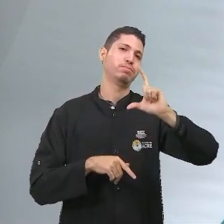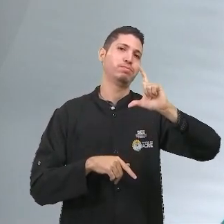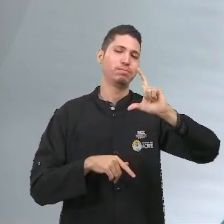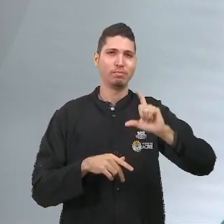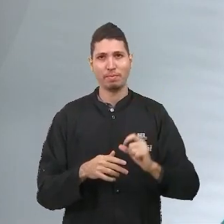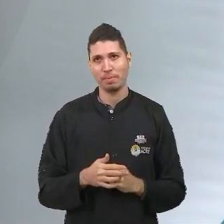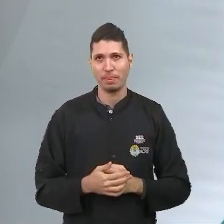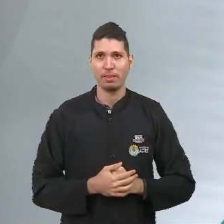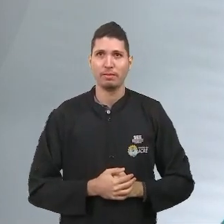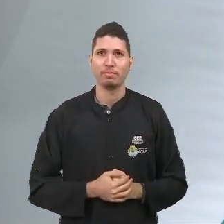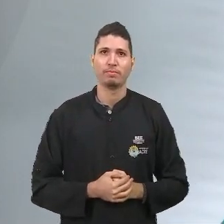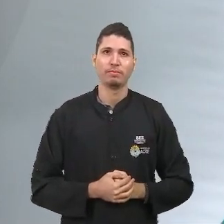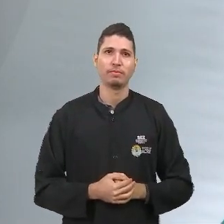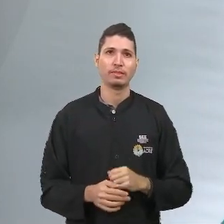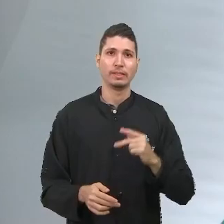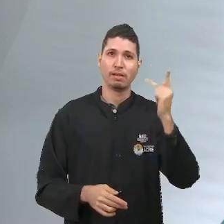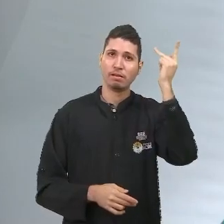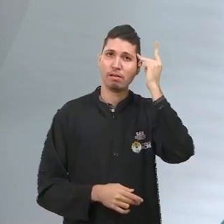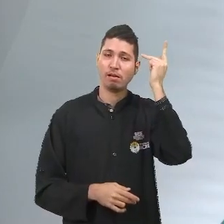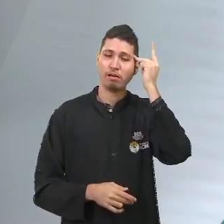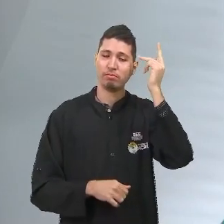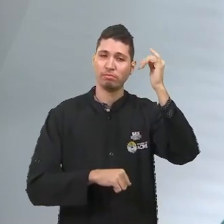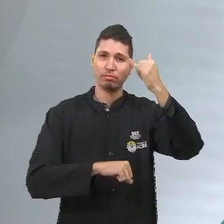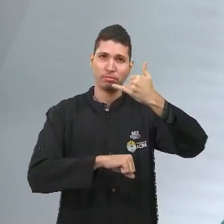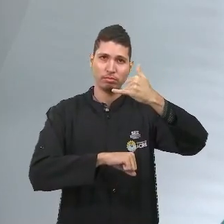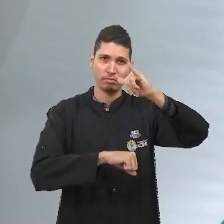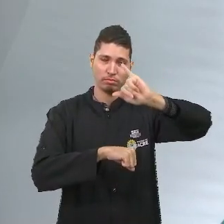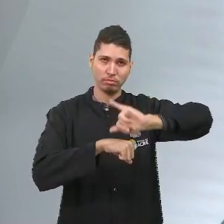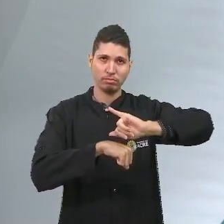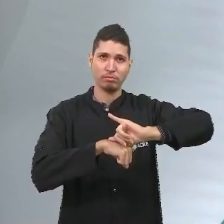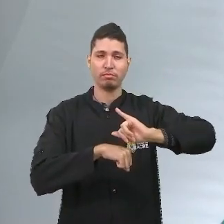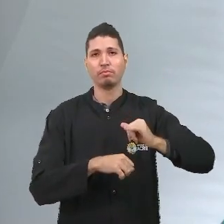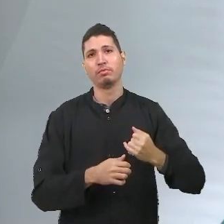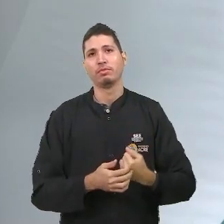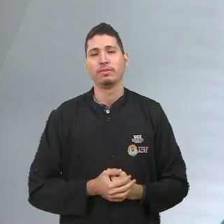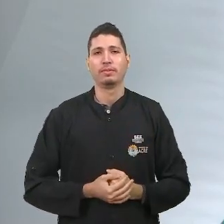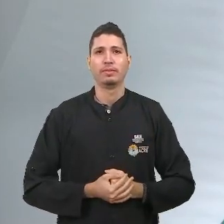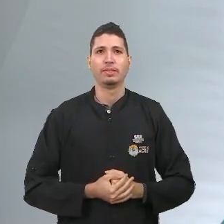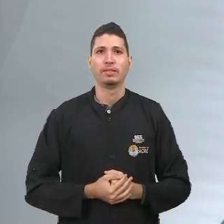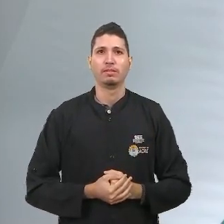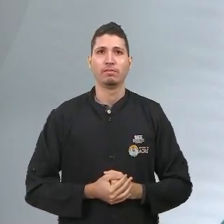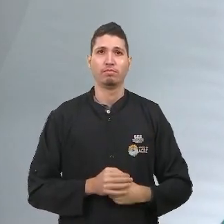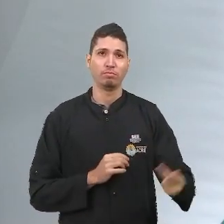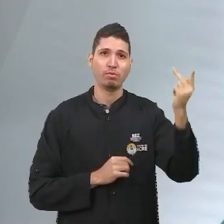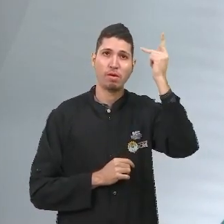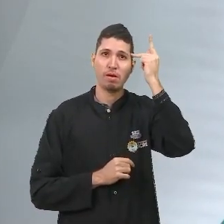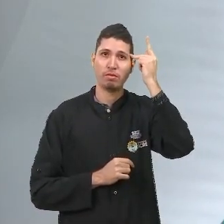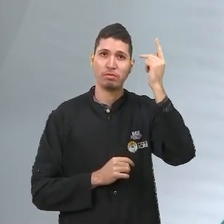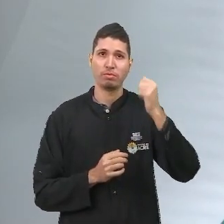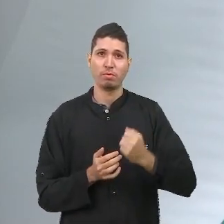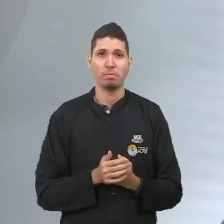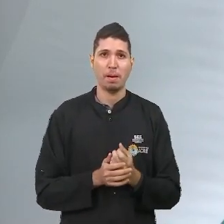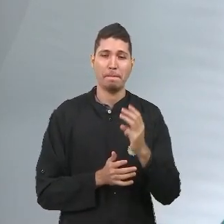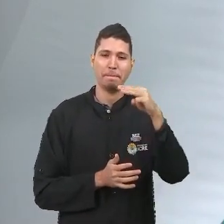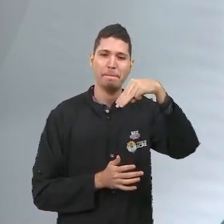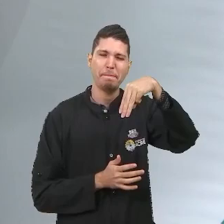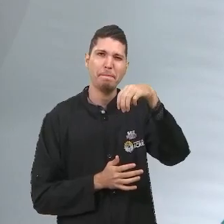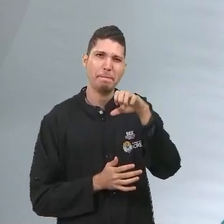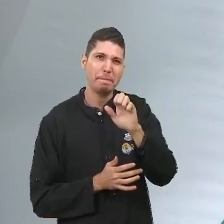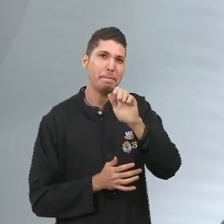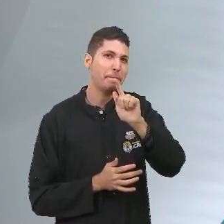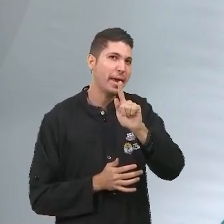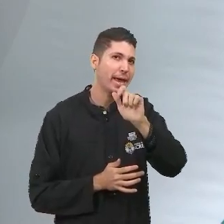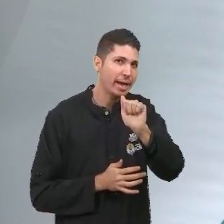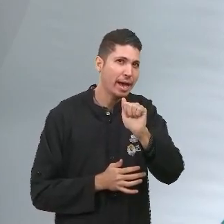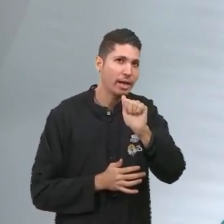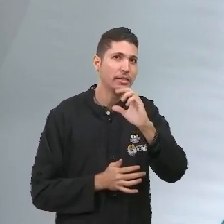estado, né? São Paulo, na verdade, capital, é que nós temos aí São Paulo também como uma mega cidade. O que é uma